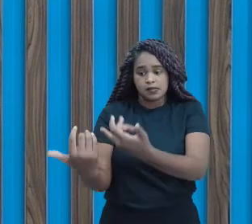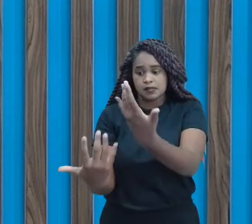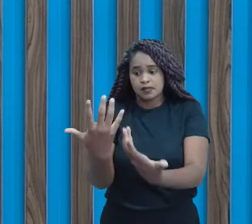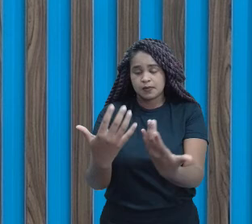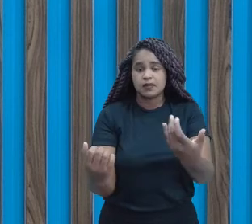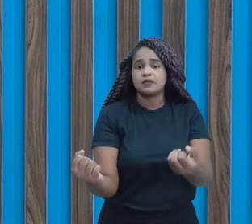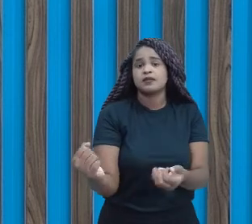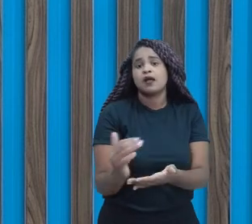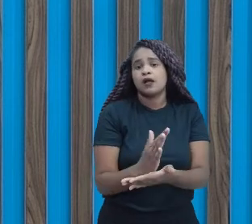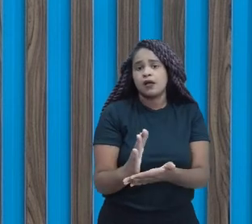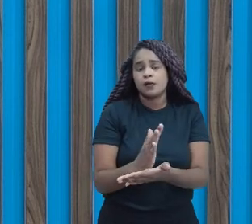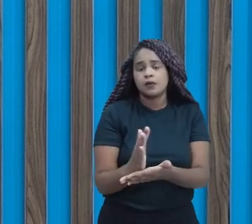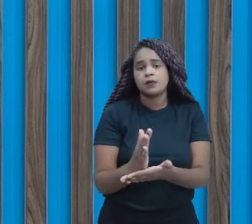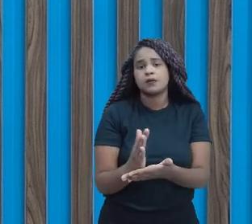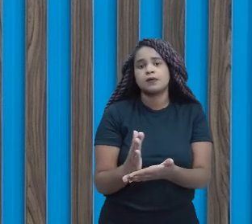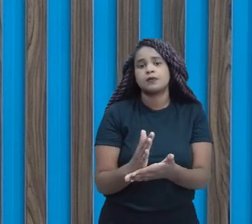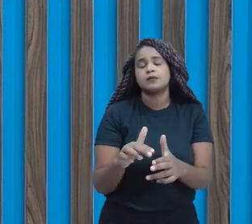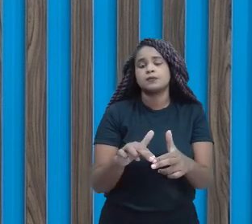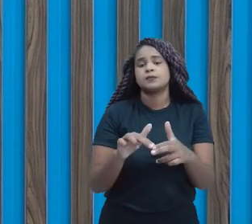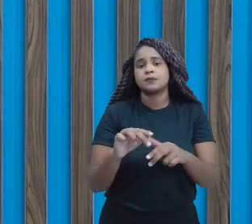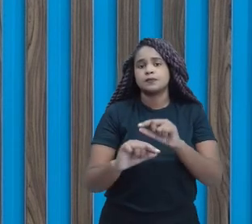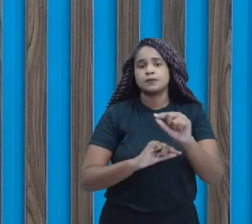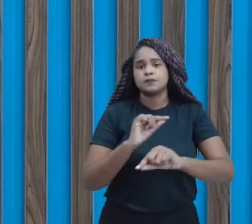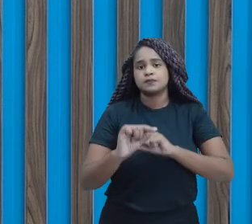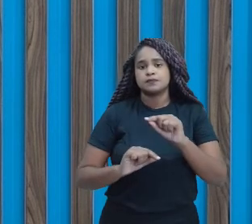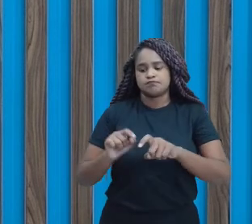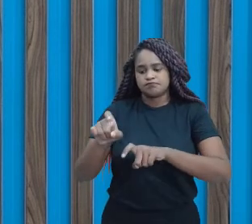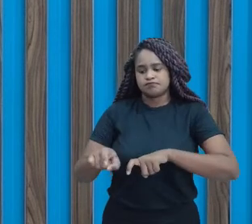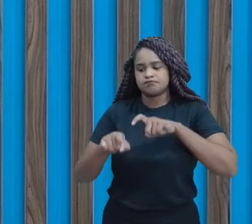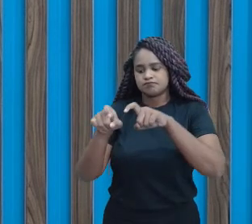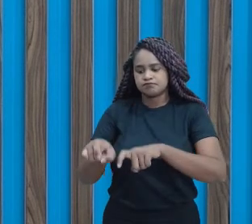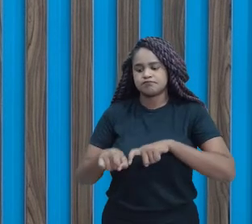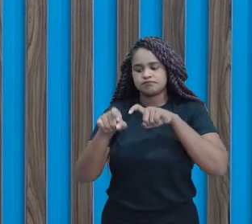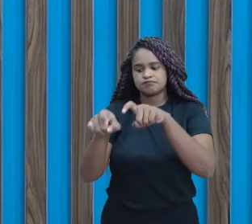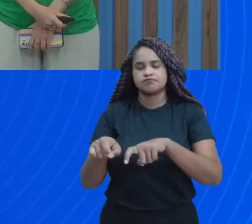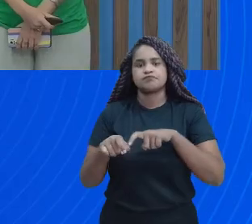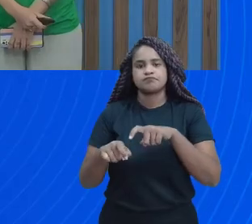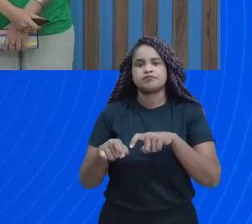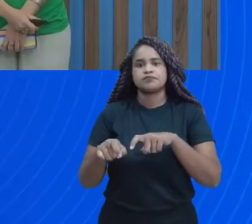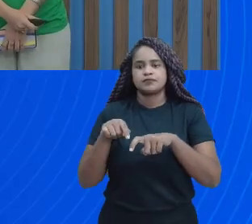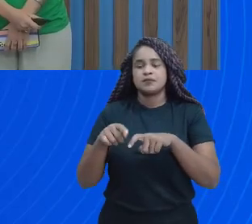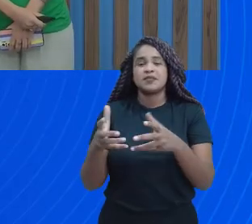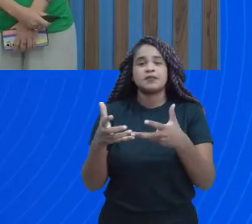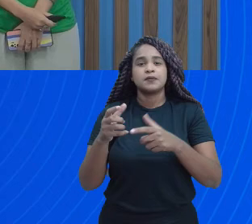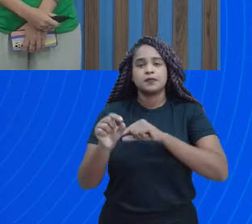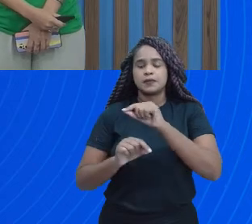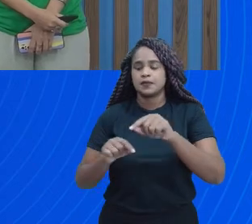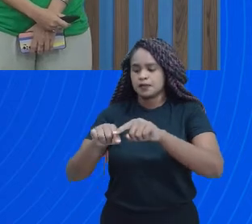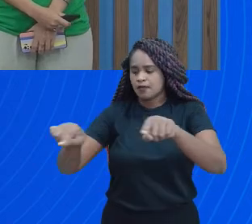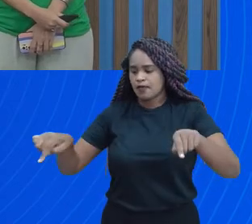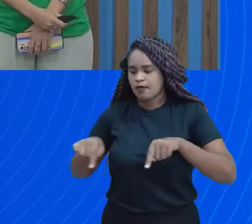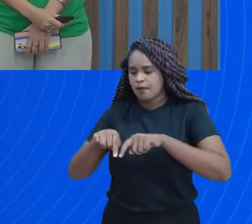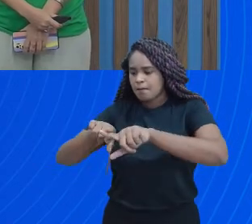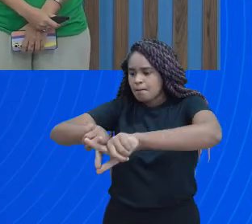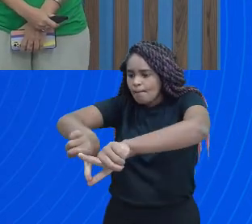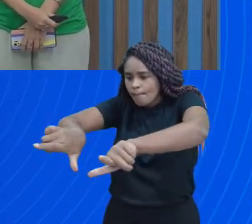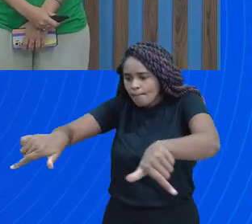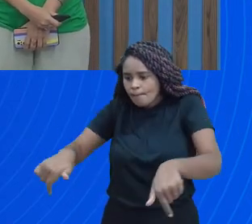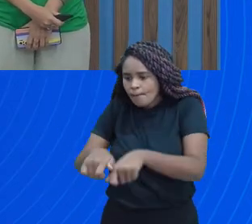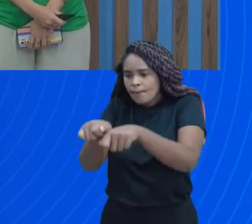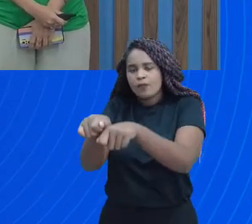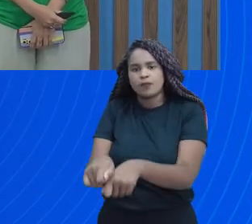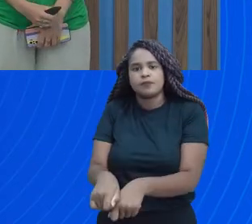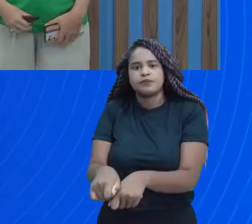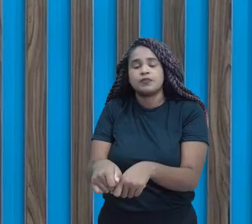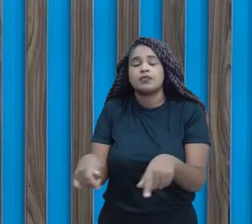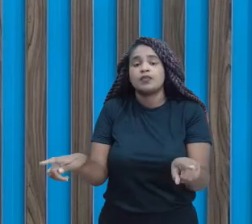delas são provocadas por agricultores, né, ilegais, para né, limpa de terreno. Isso. Tá? Limpa de terreno. Além disso, você